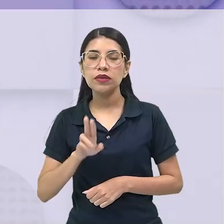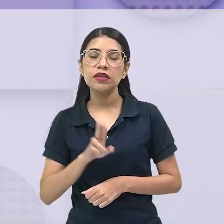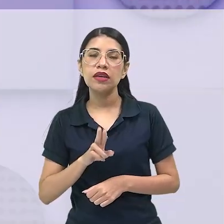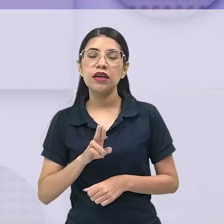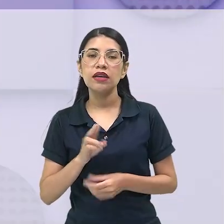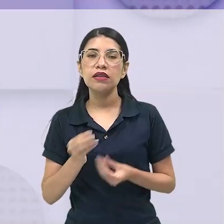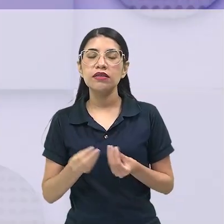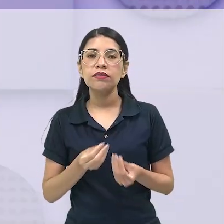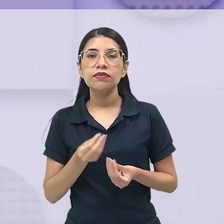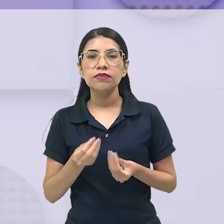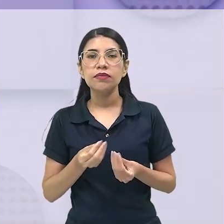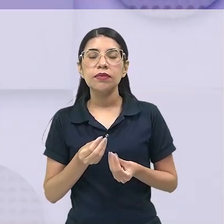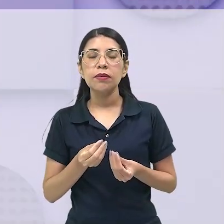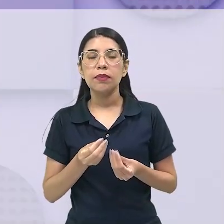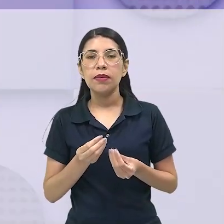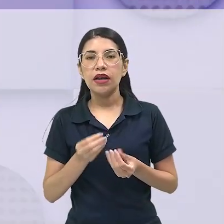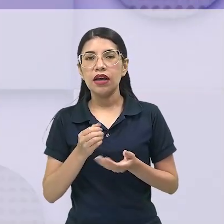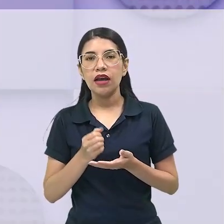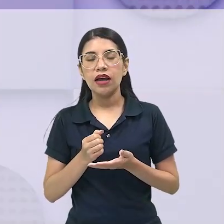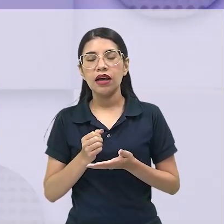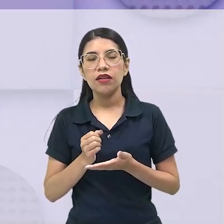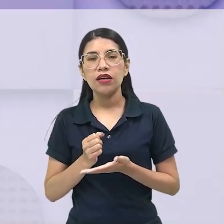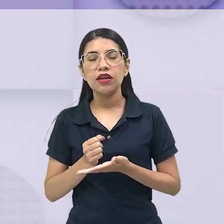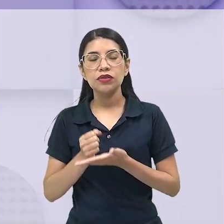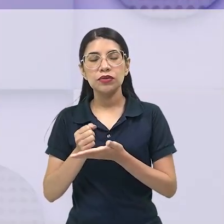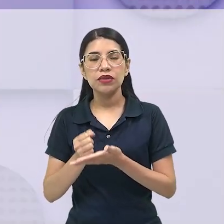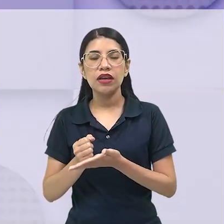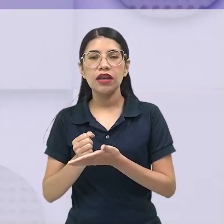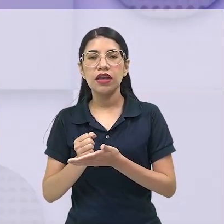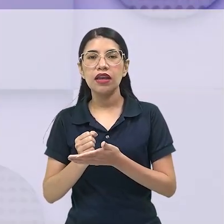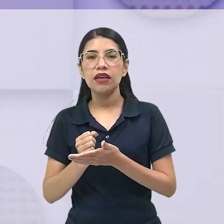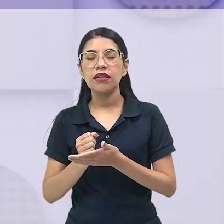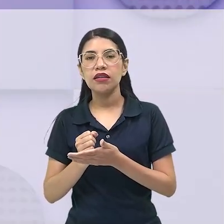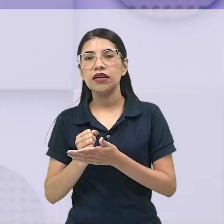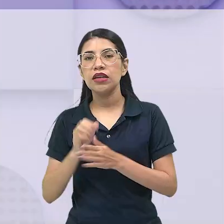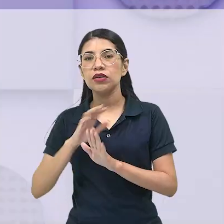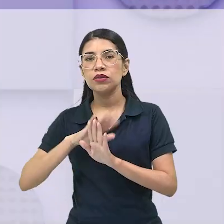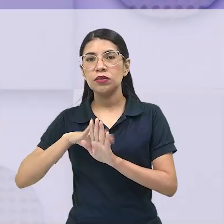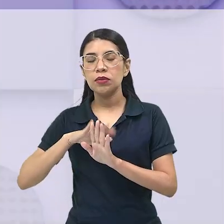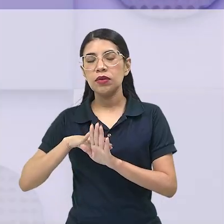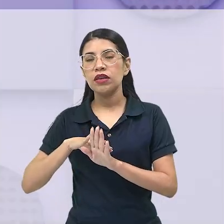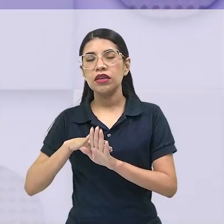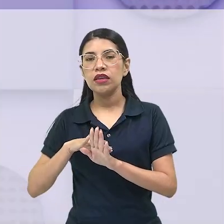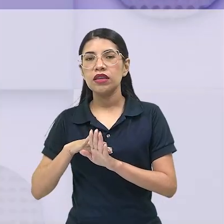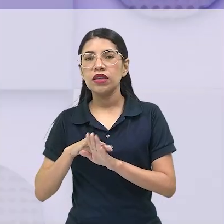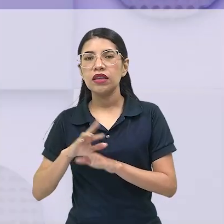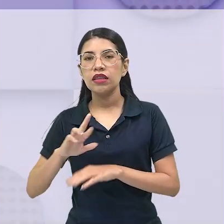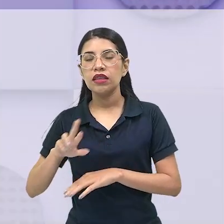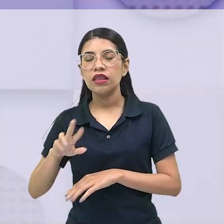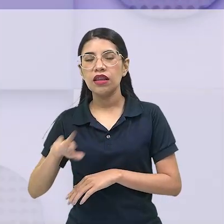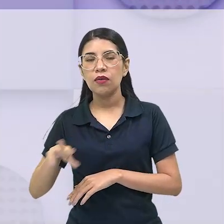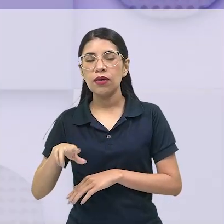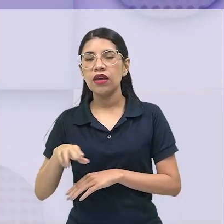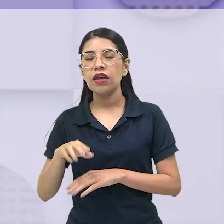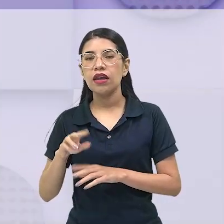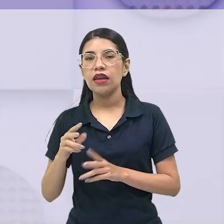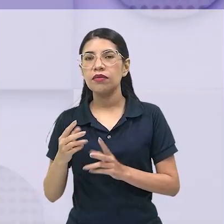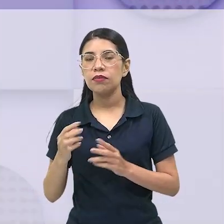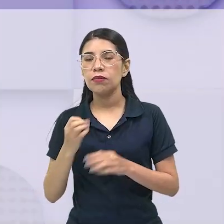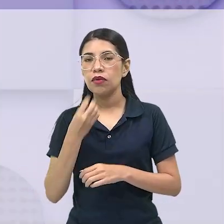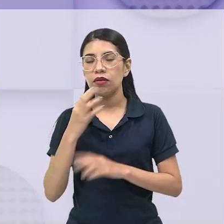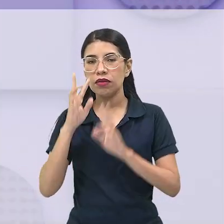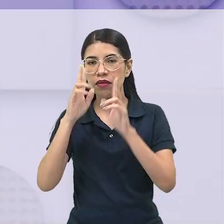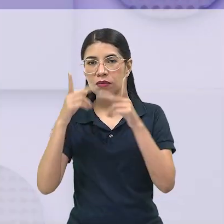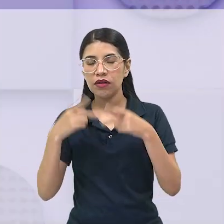ser usadas a favor de ideologias que vão, infelizmente, desumanizam ou ameaçam a